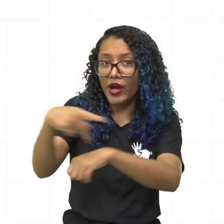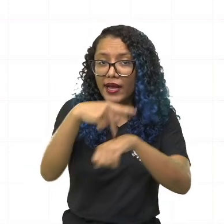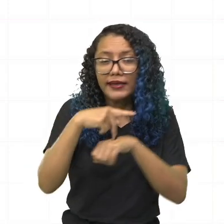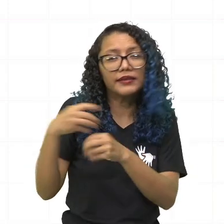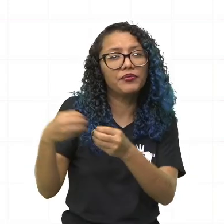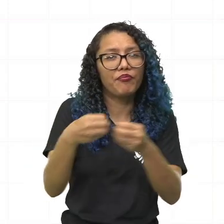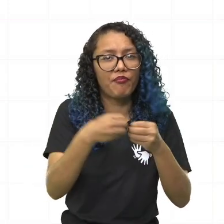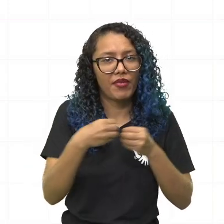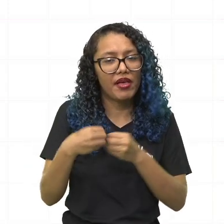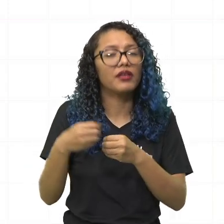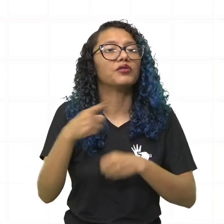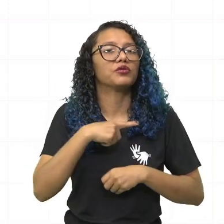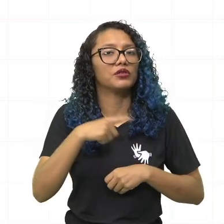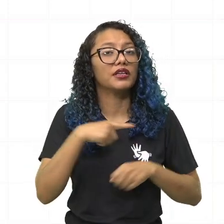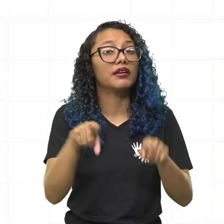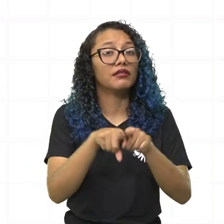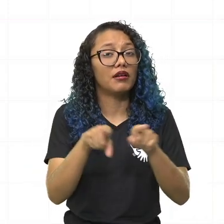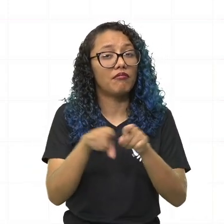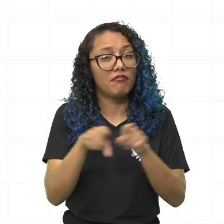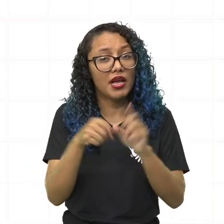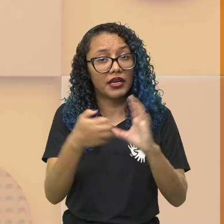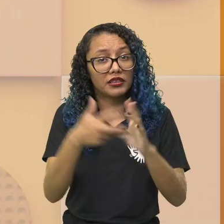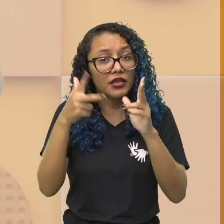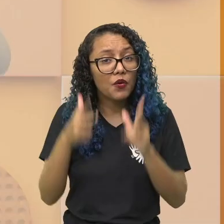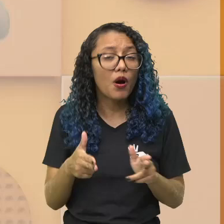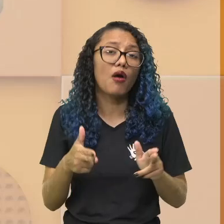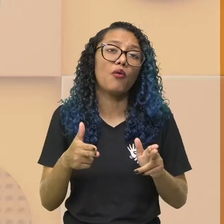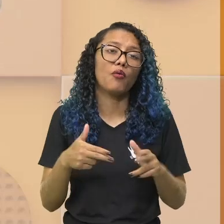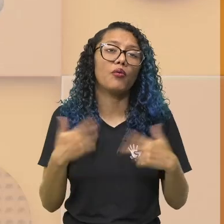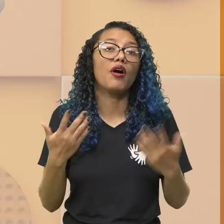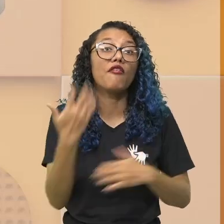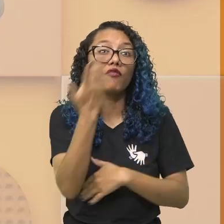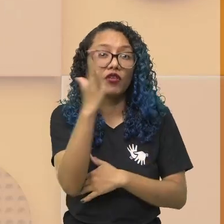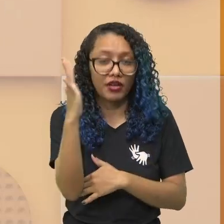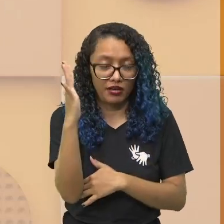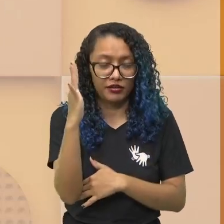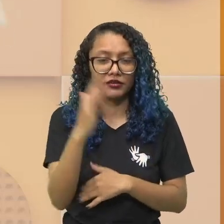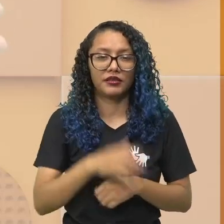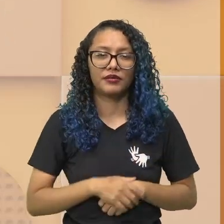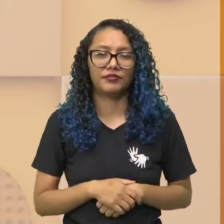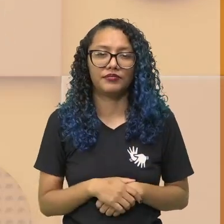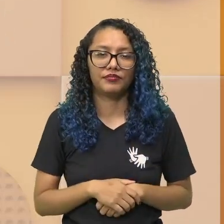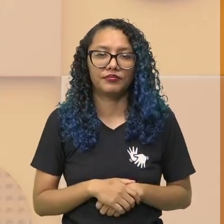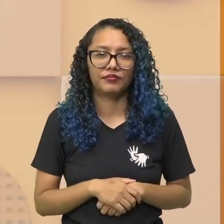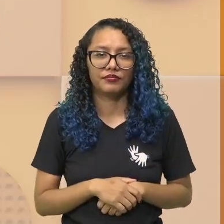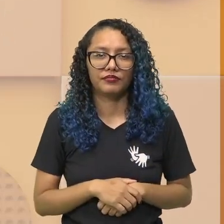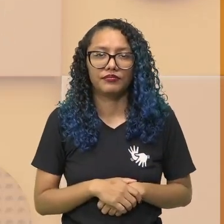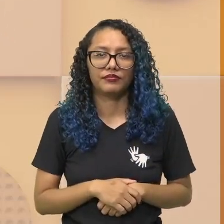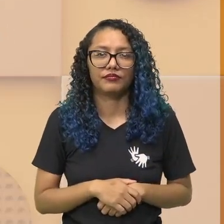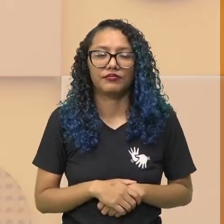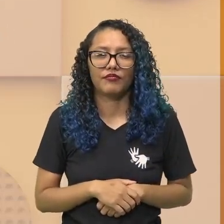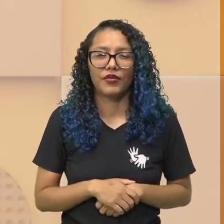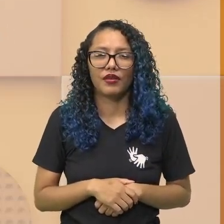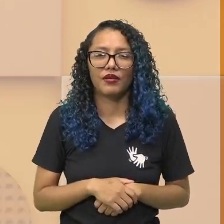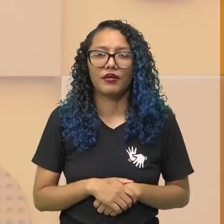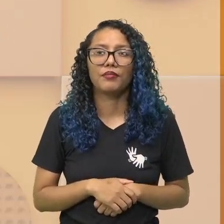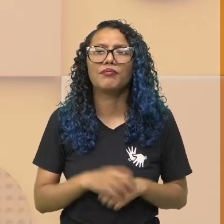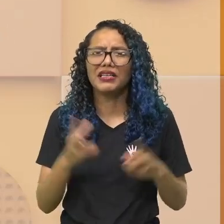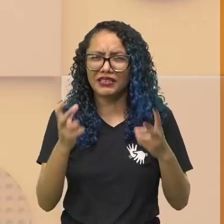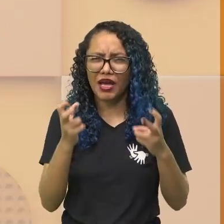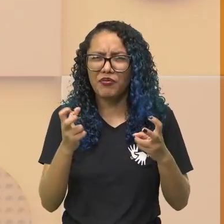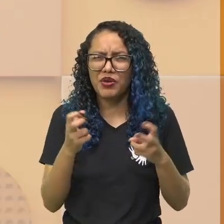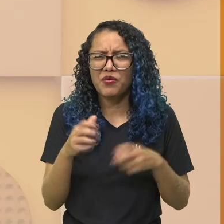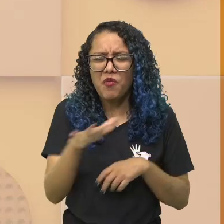observa que a gente vai observar que essa floresta ela tem ali, né, uma abrangência, né? Ela vai para uma região